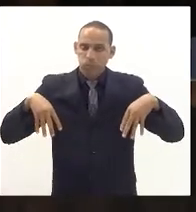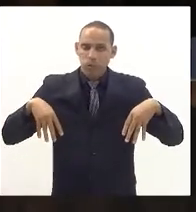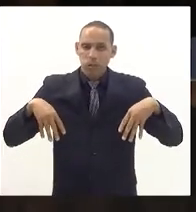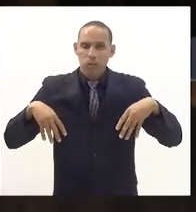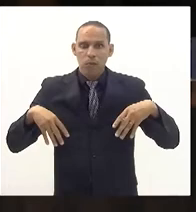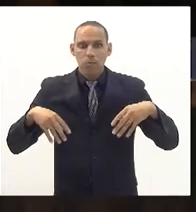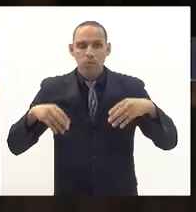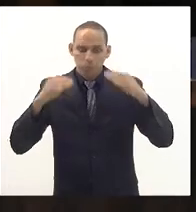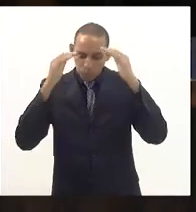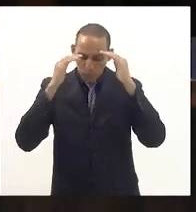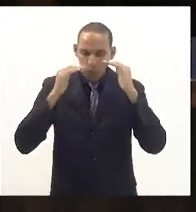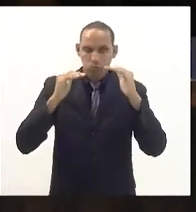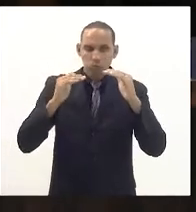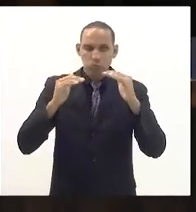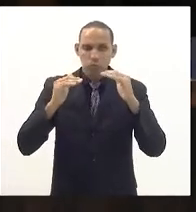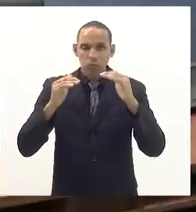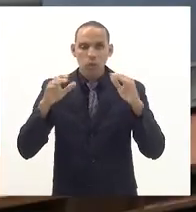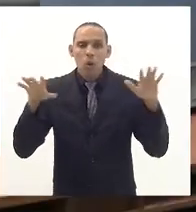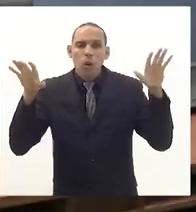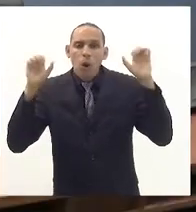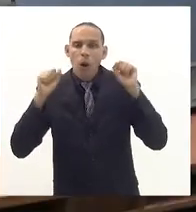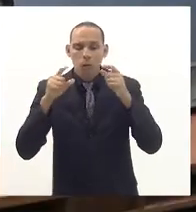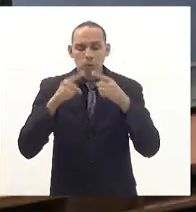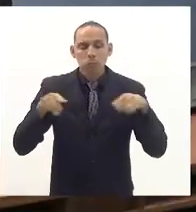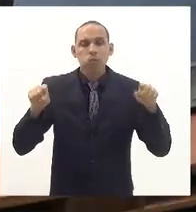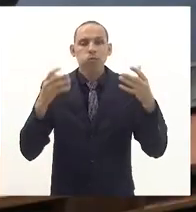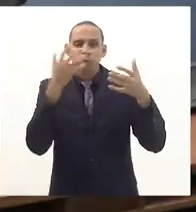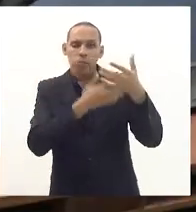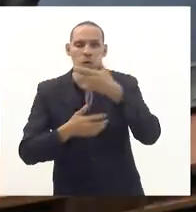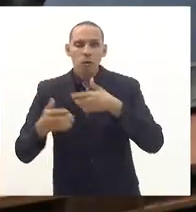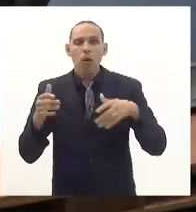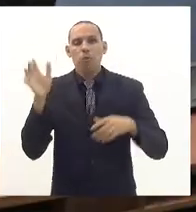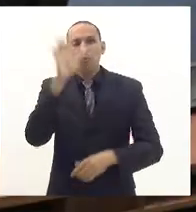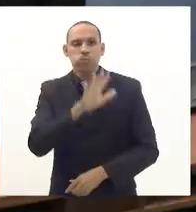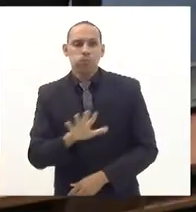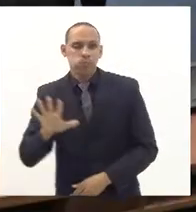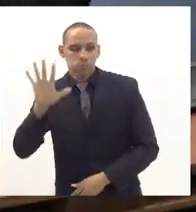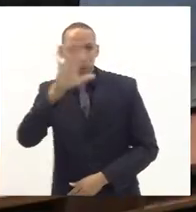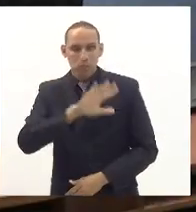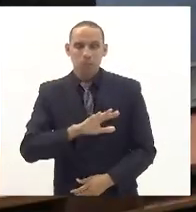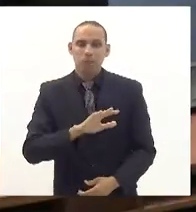respeito de pé e porção de respeito ouvirmos o hino nacional e i